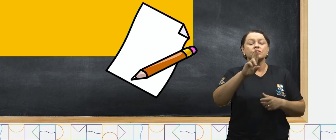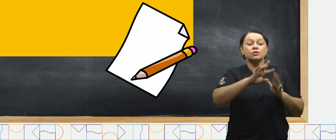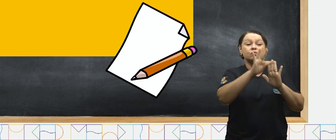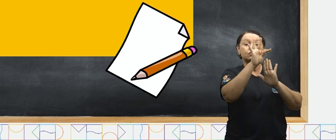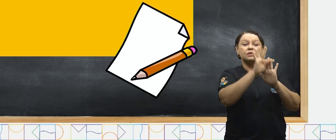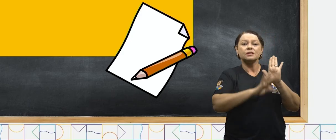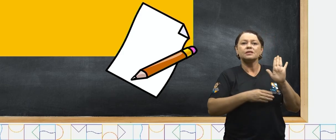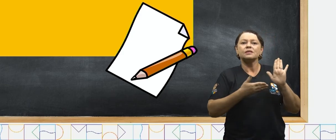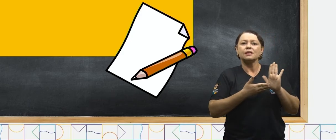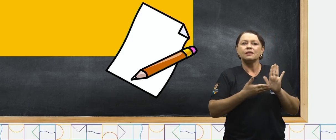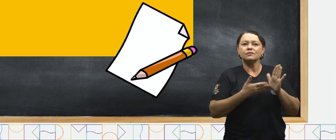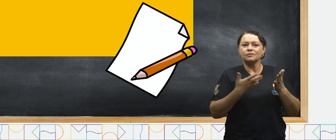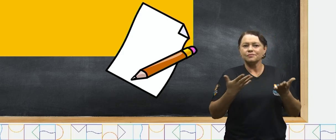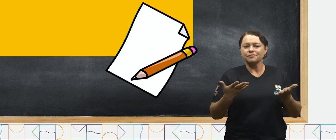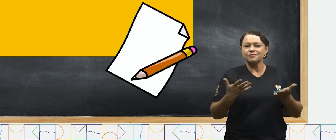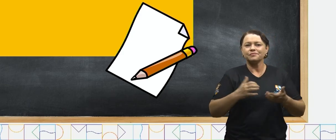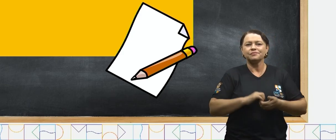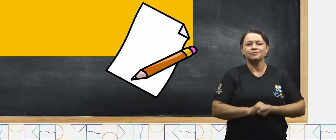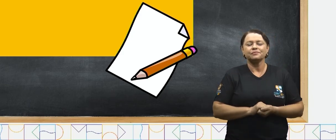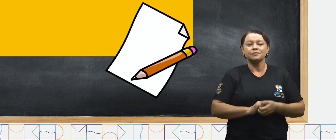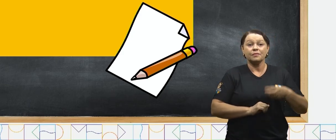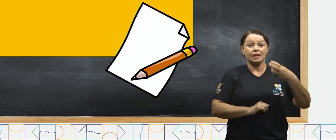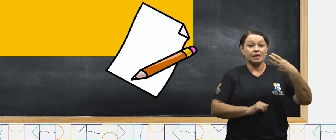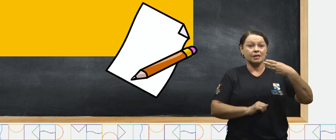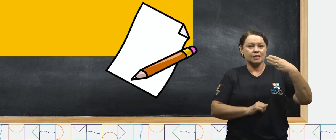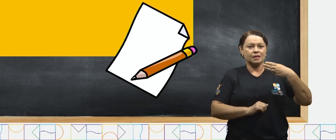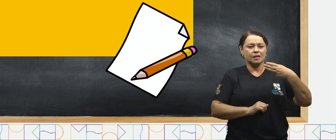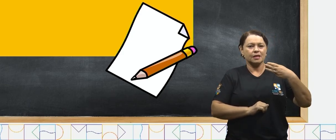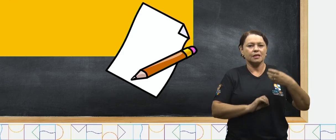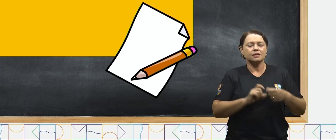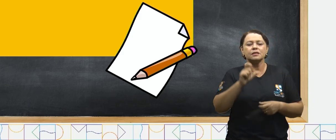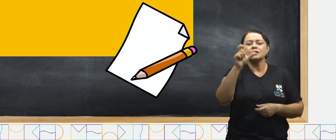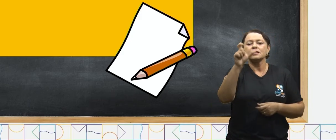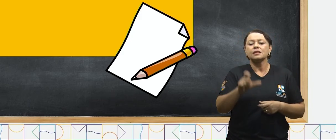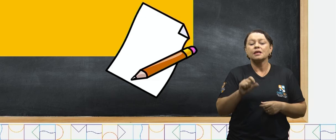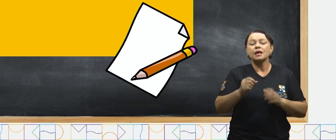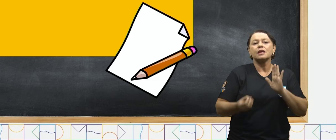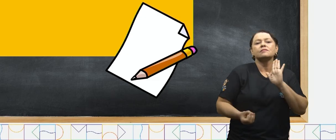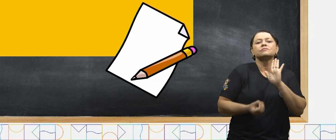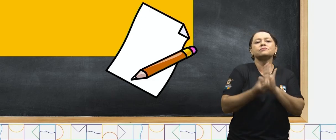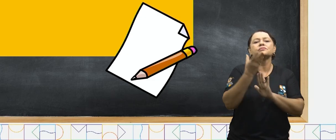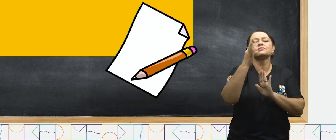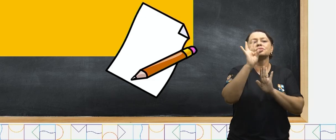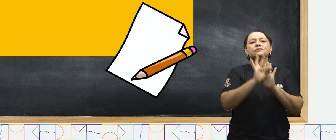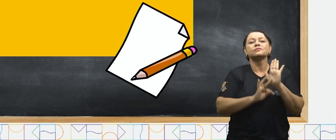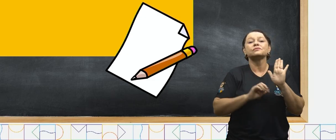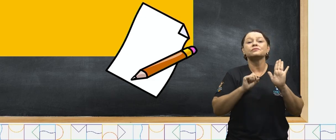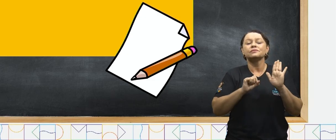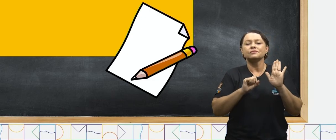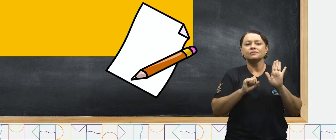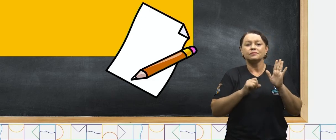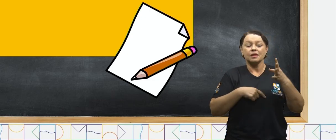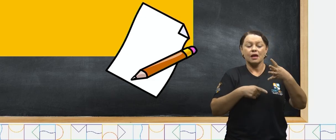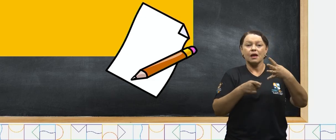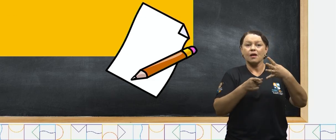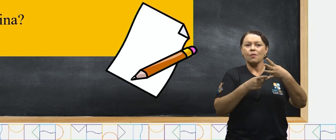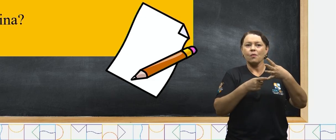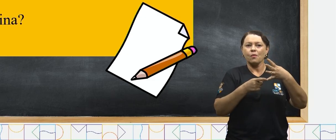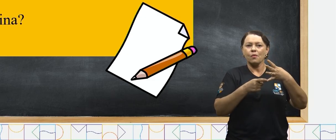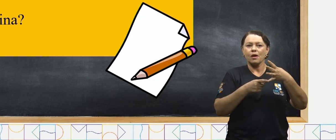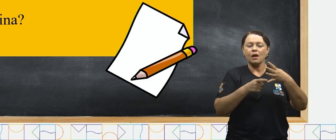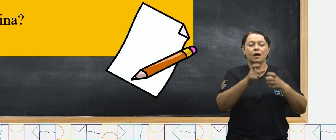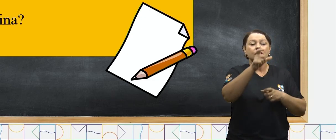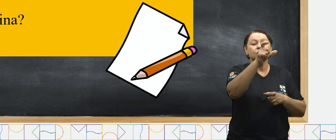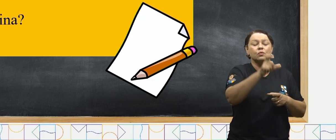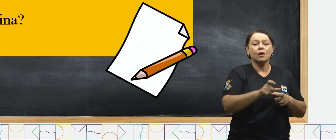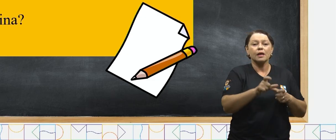aquele gênero circula? Pergunta número 3. Quem os produziu? Pergunta número 4.